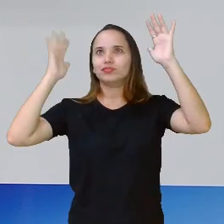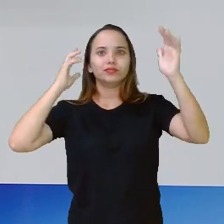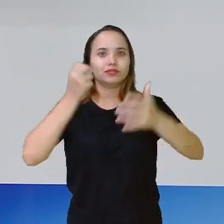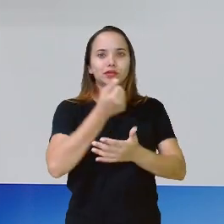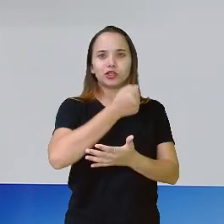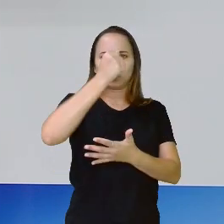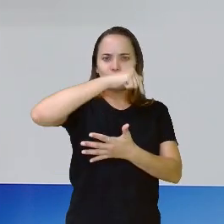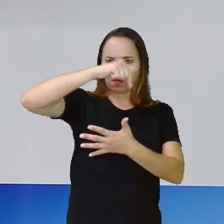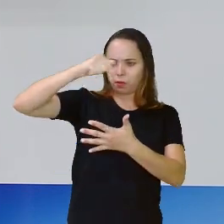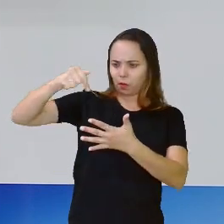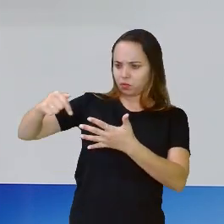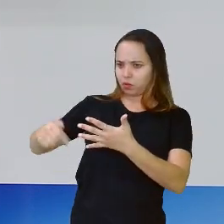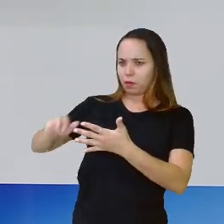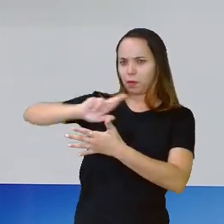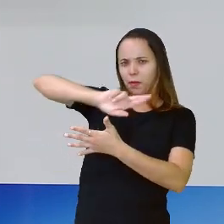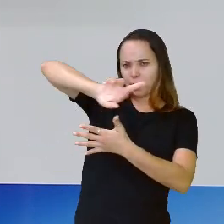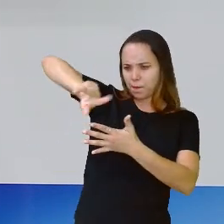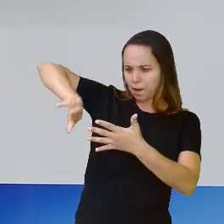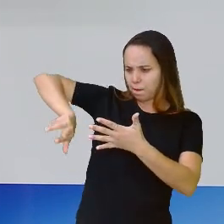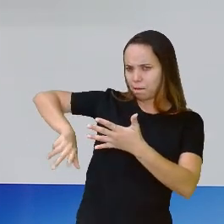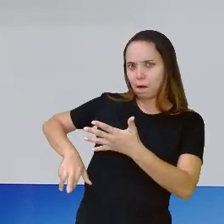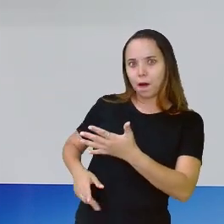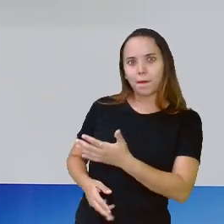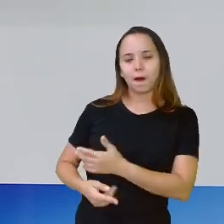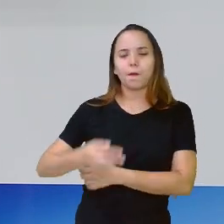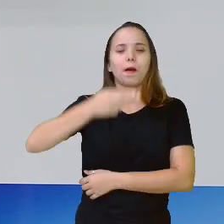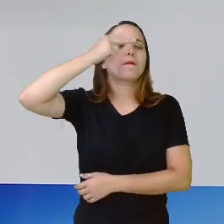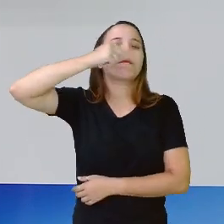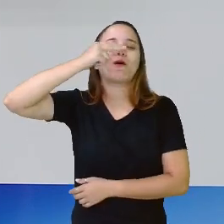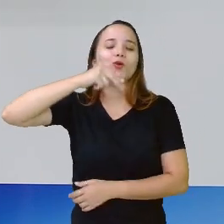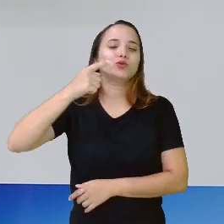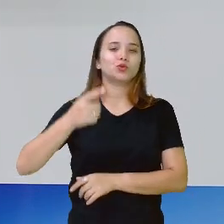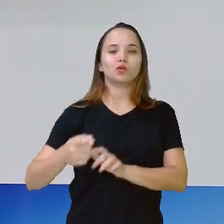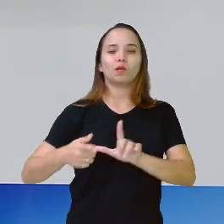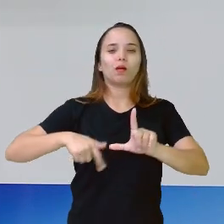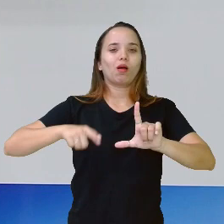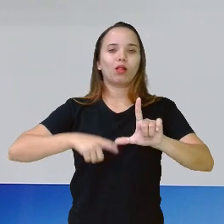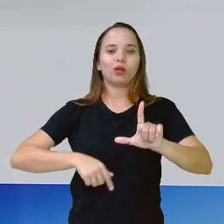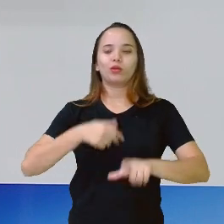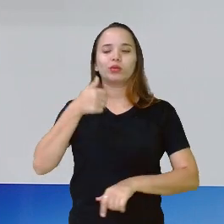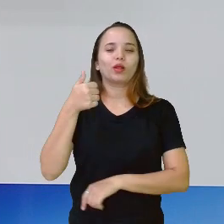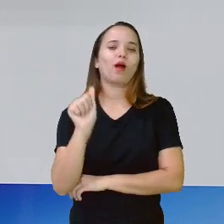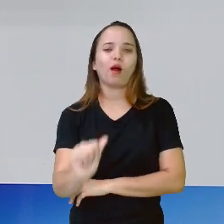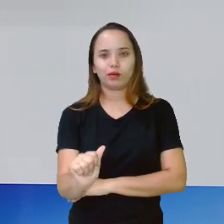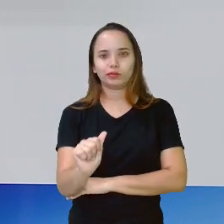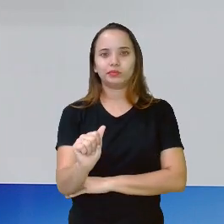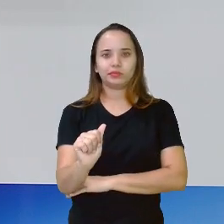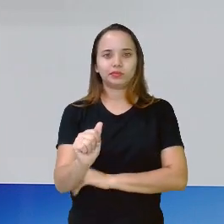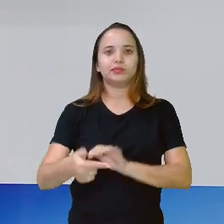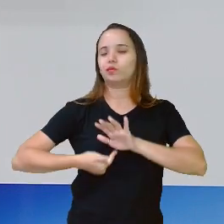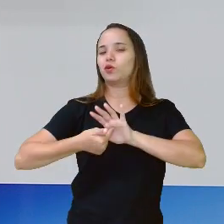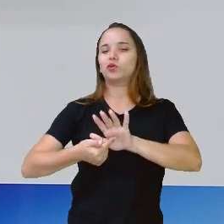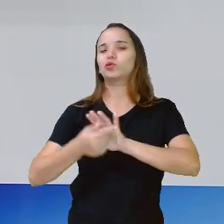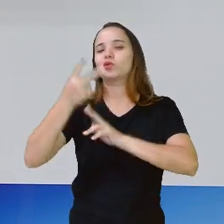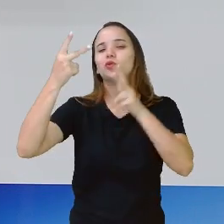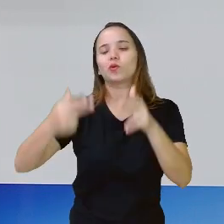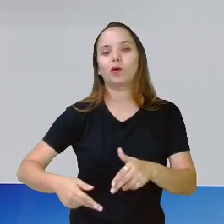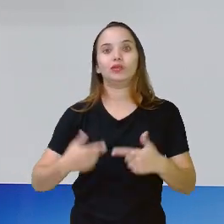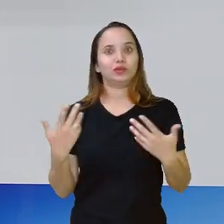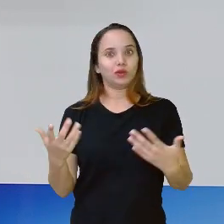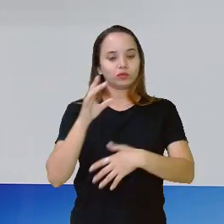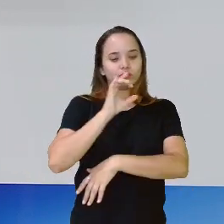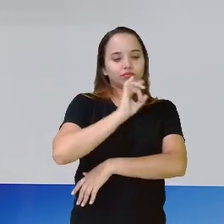quantas possibilidades, mostrando a mesma letra, entende? Então, assim, ali, cada